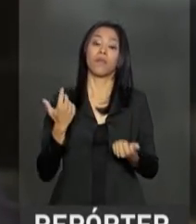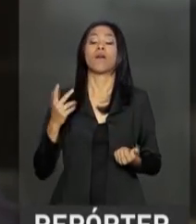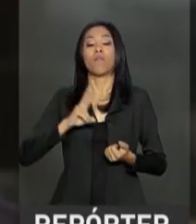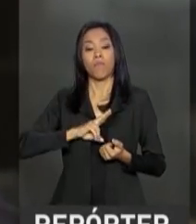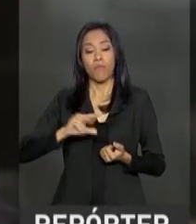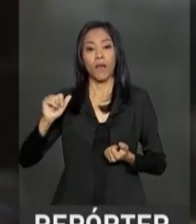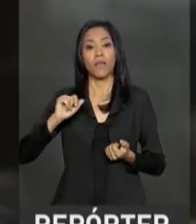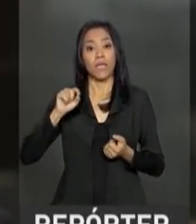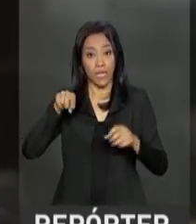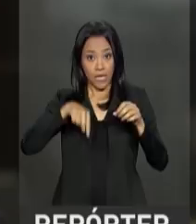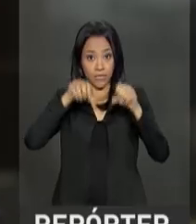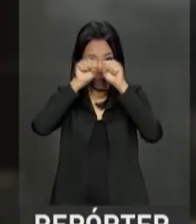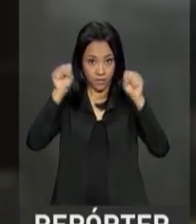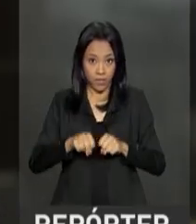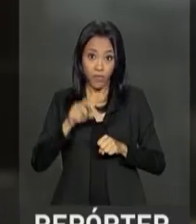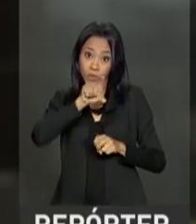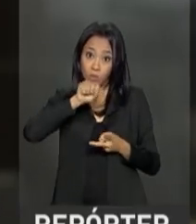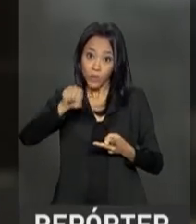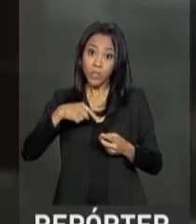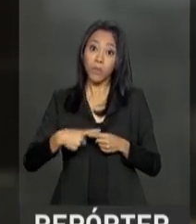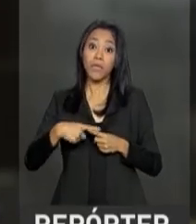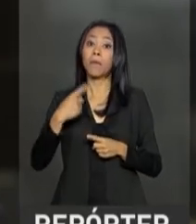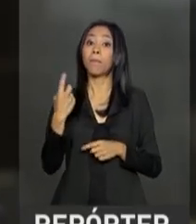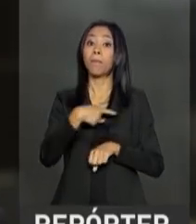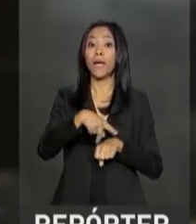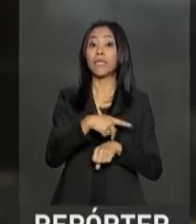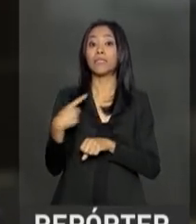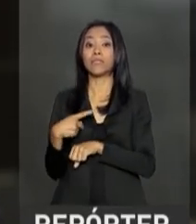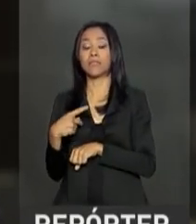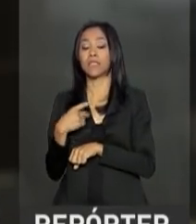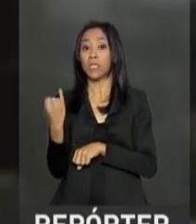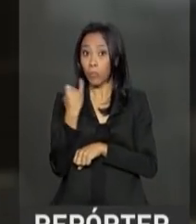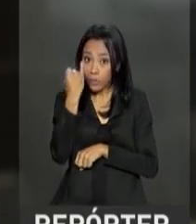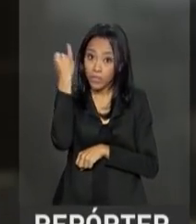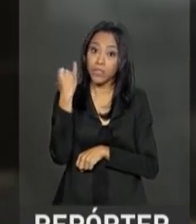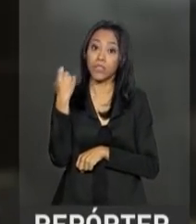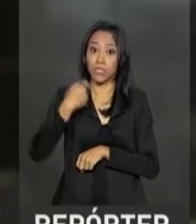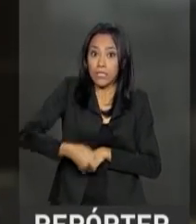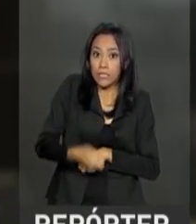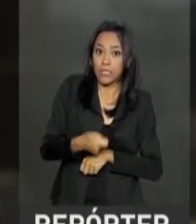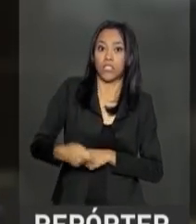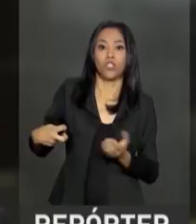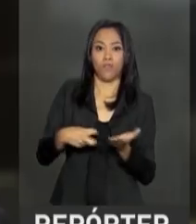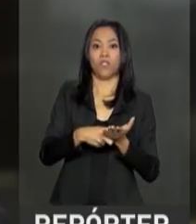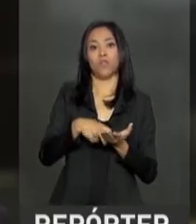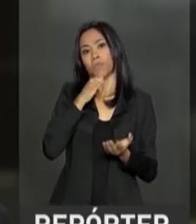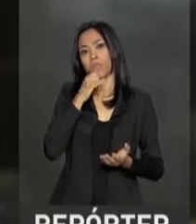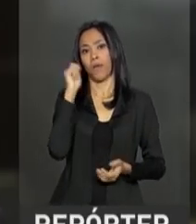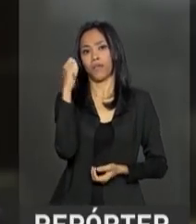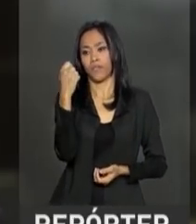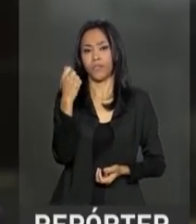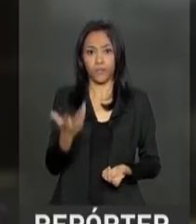é de sistema esse país foram escolhidos porque são países importantes que exigiam vistos exigem disso há países que não há exigência de visto como a argentina por exemplo